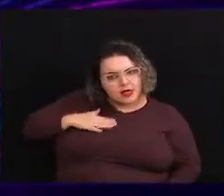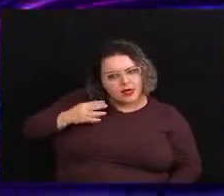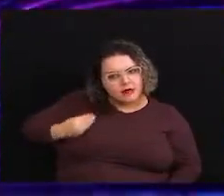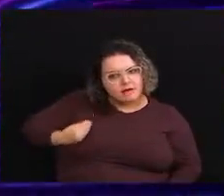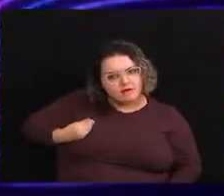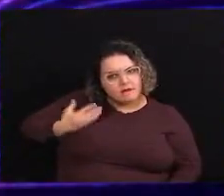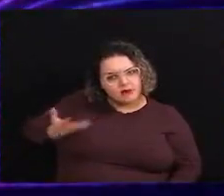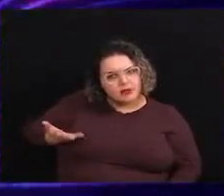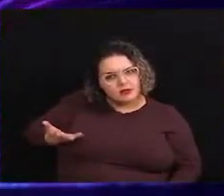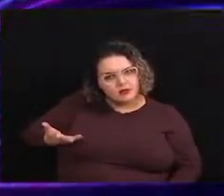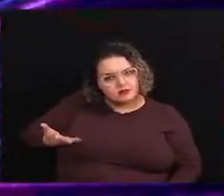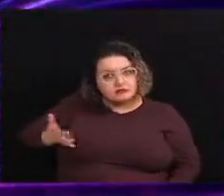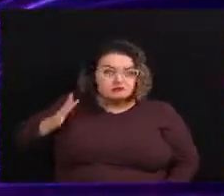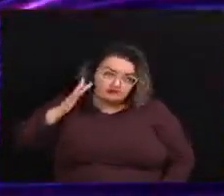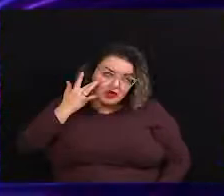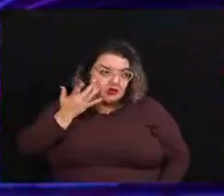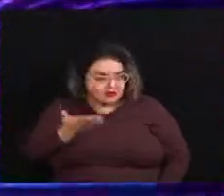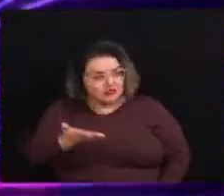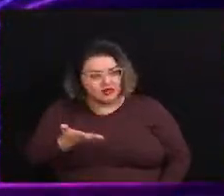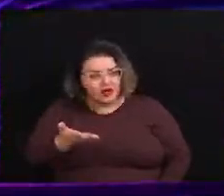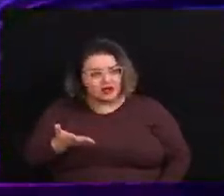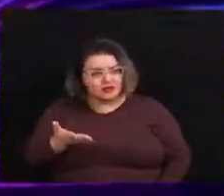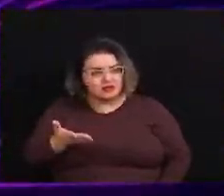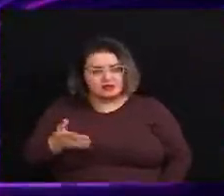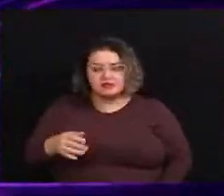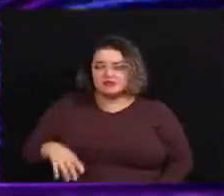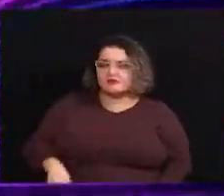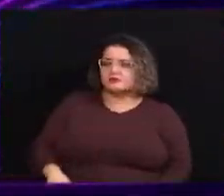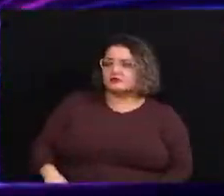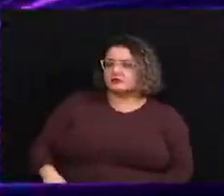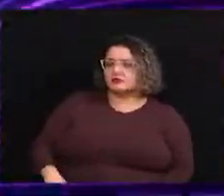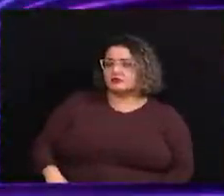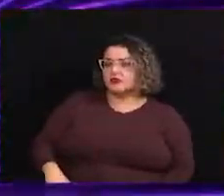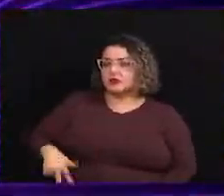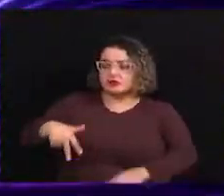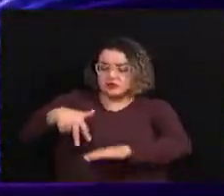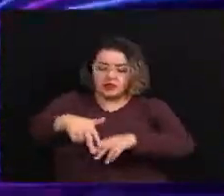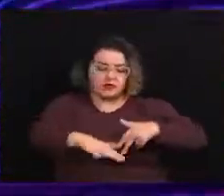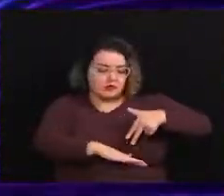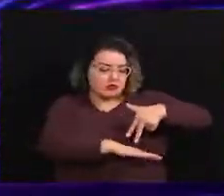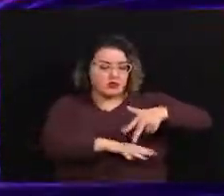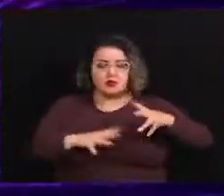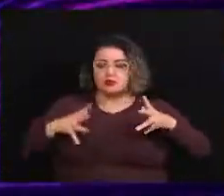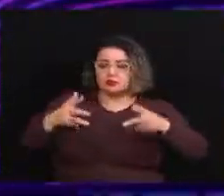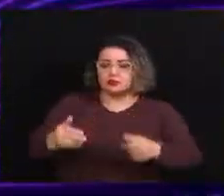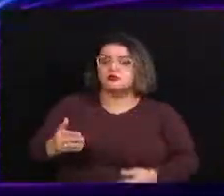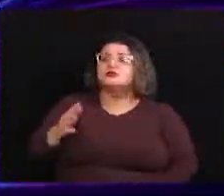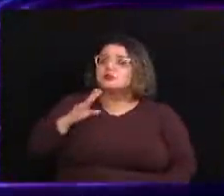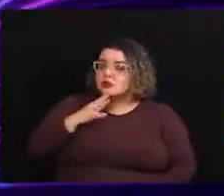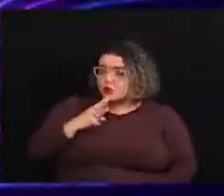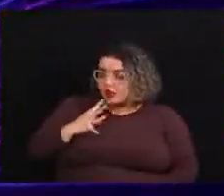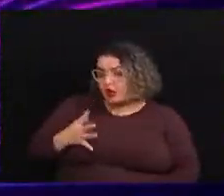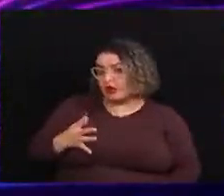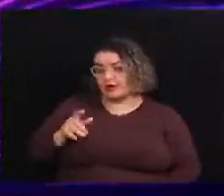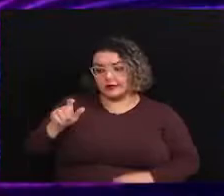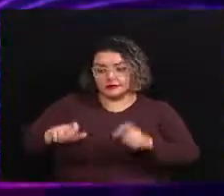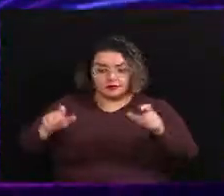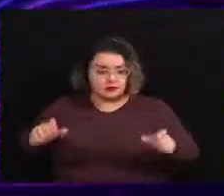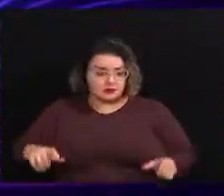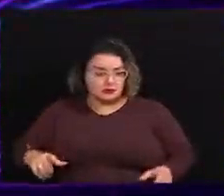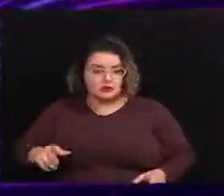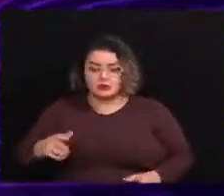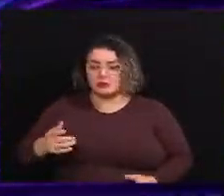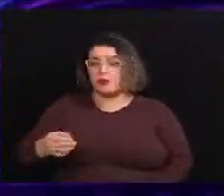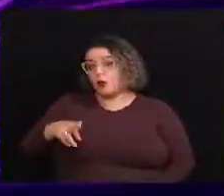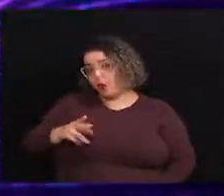trama. Os temas são atuais e os personagens ali, todo mundo se identifica ou conhece alguém que